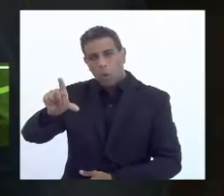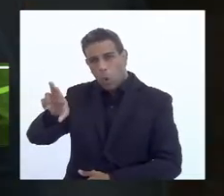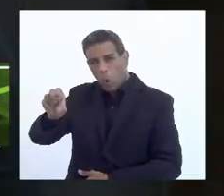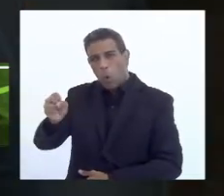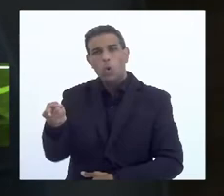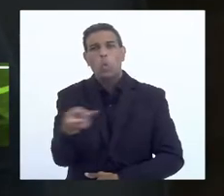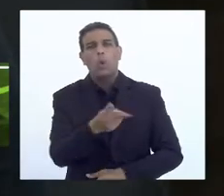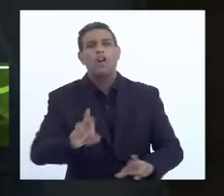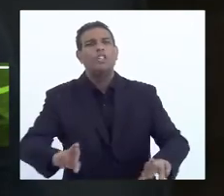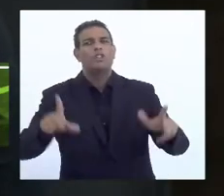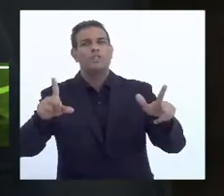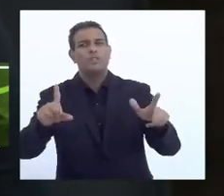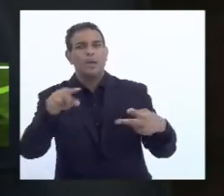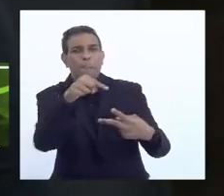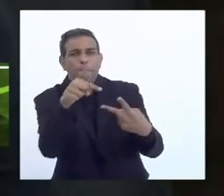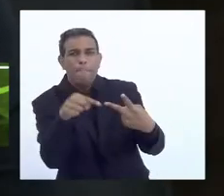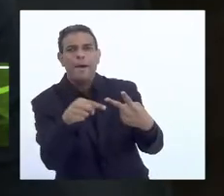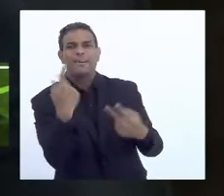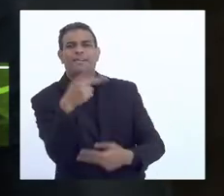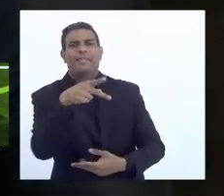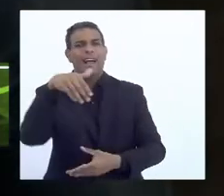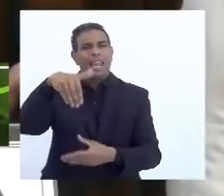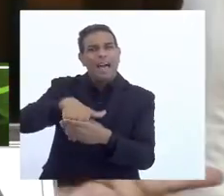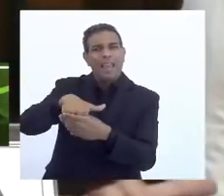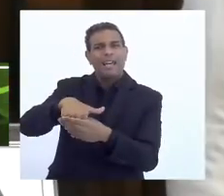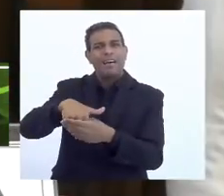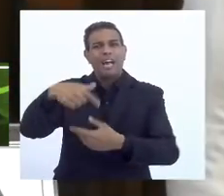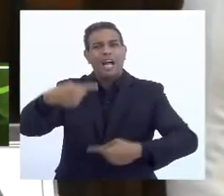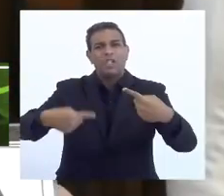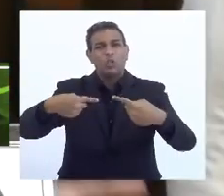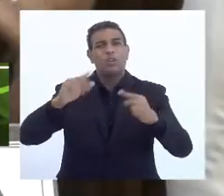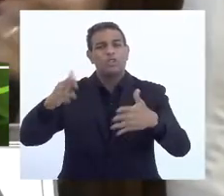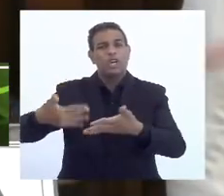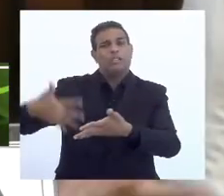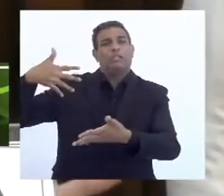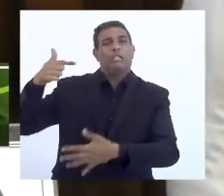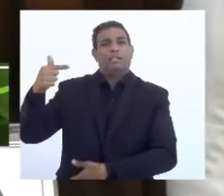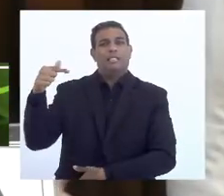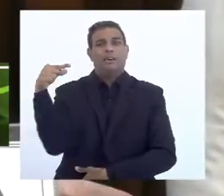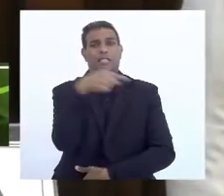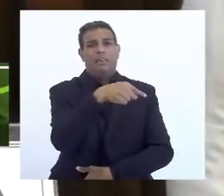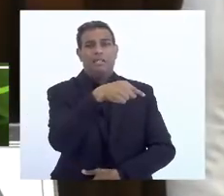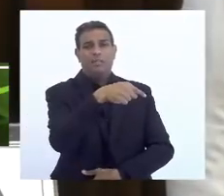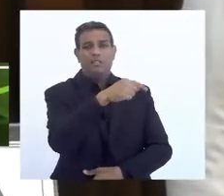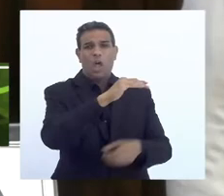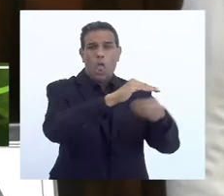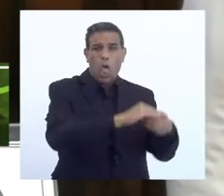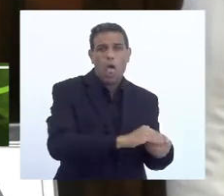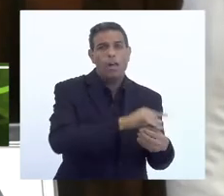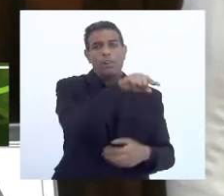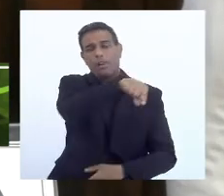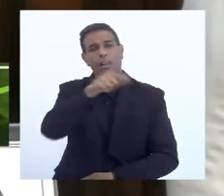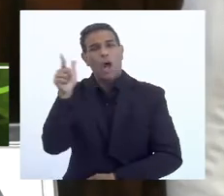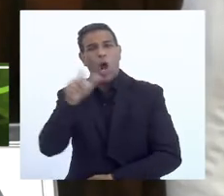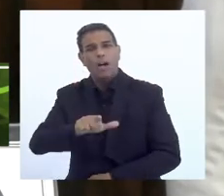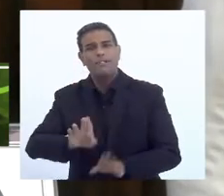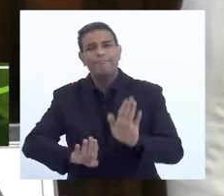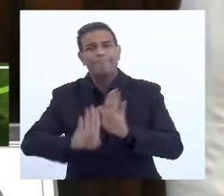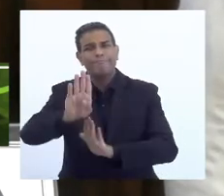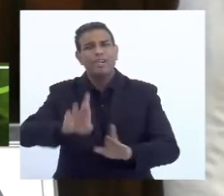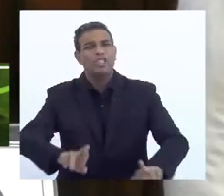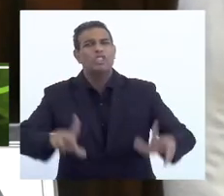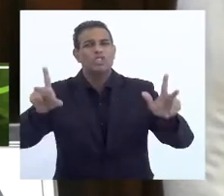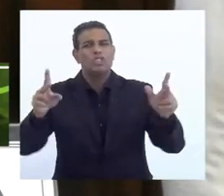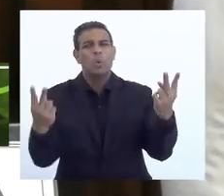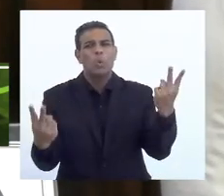entre os dois? É a primeira eleição dele e ela disputou 7. Por que ele é o capaz e ela é a incapaz? Qual é a